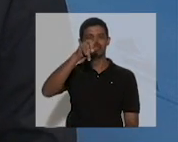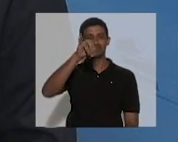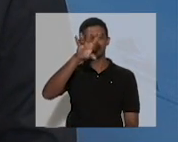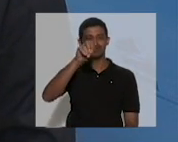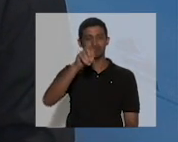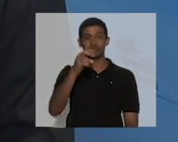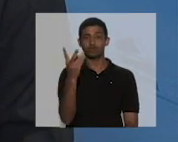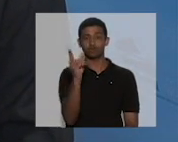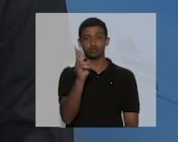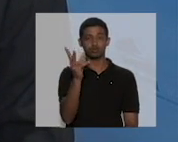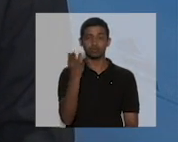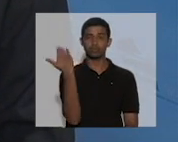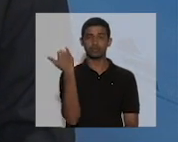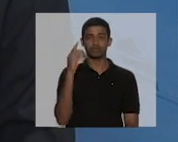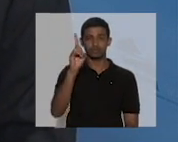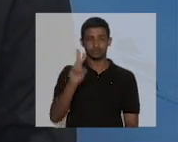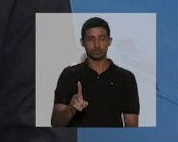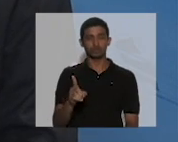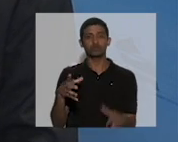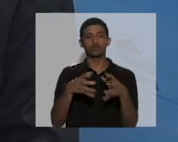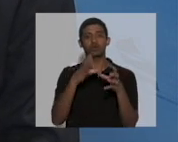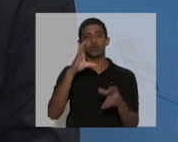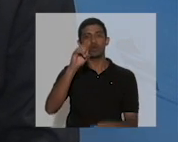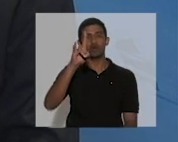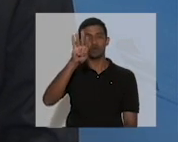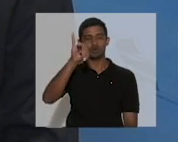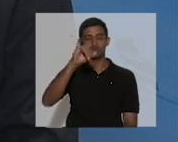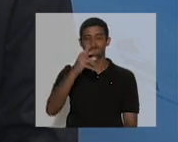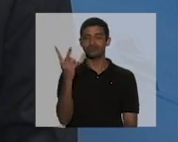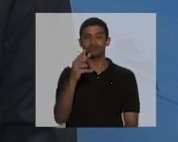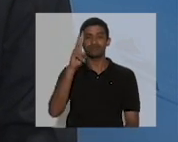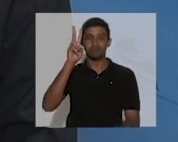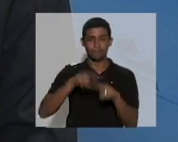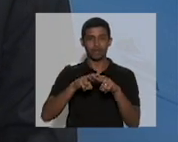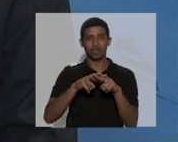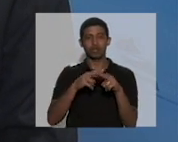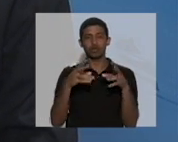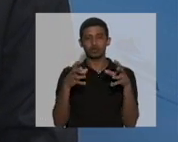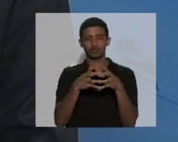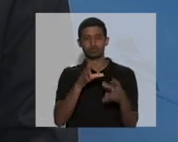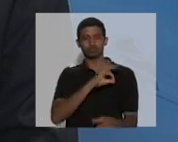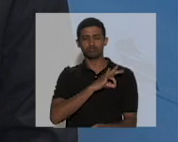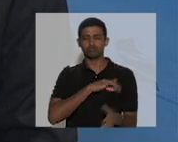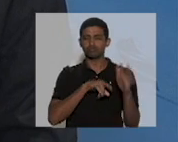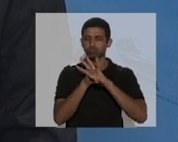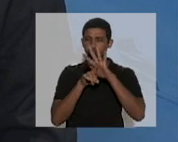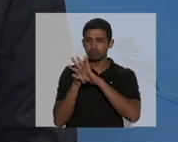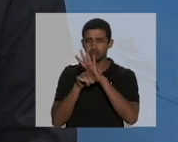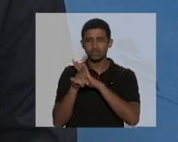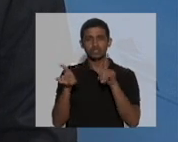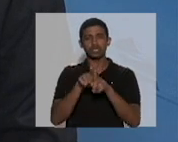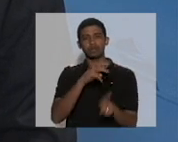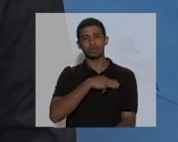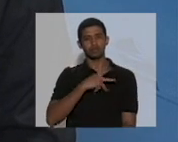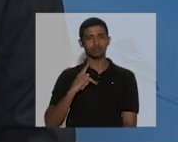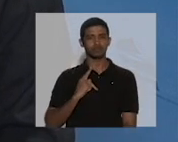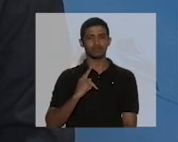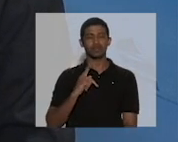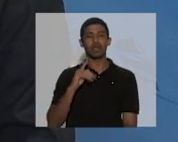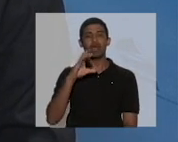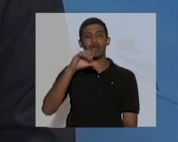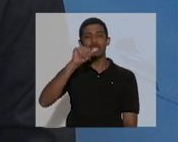Griner, ex-diretor de operações do COB, foram presos em operação da Polícia Federal e do Ministério Público